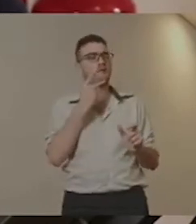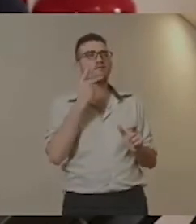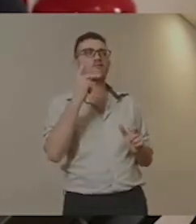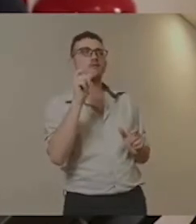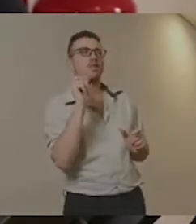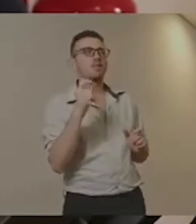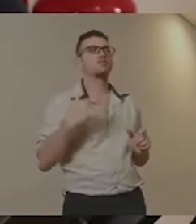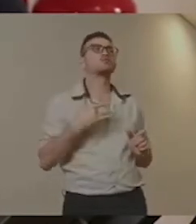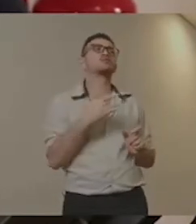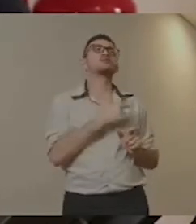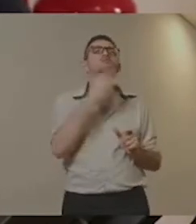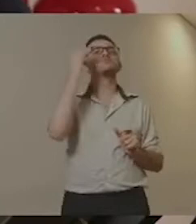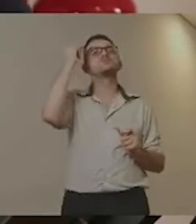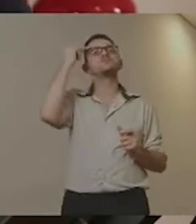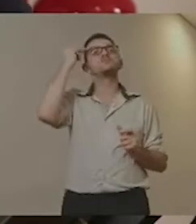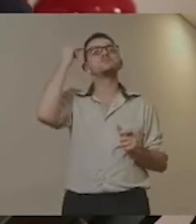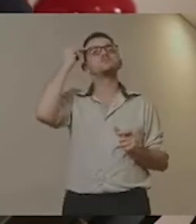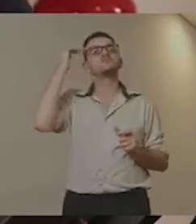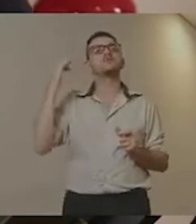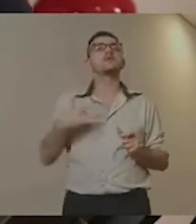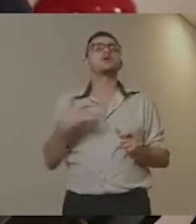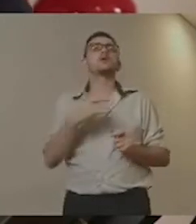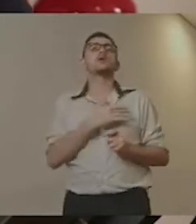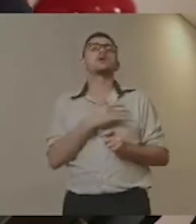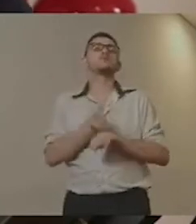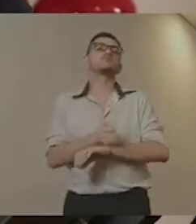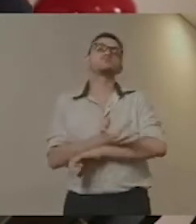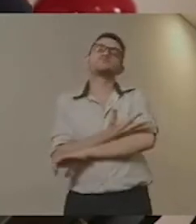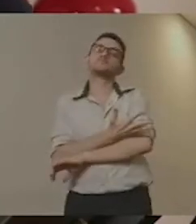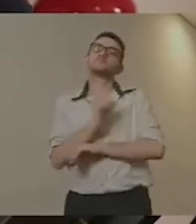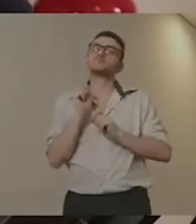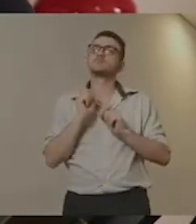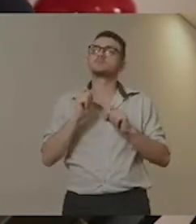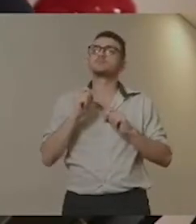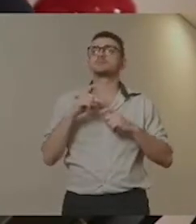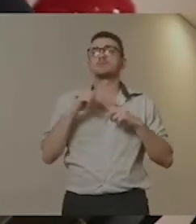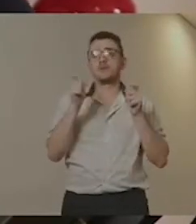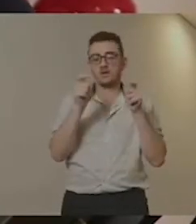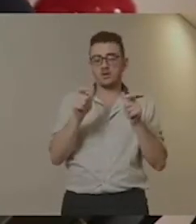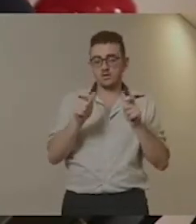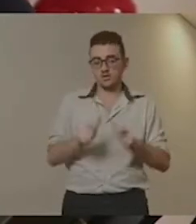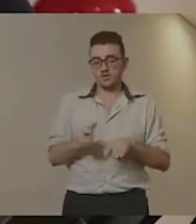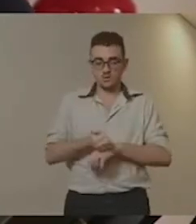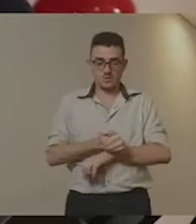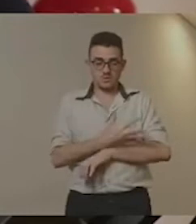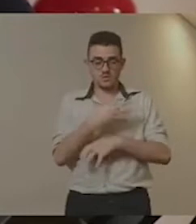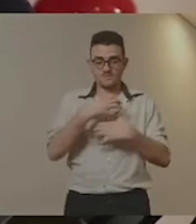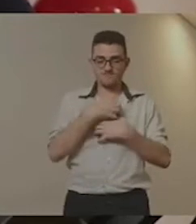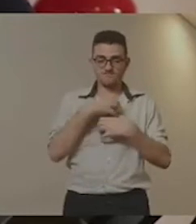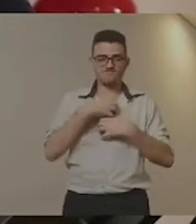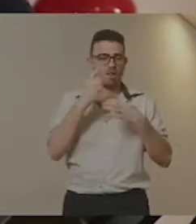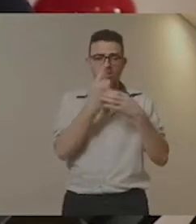mental, saúde emocional, onde existe esse sentimento de exclusão, às vezes, a gente